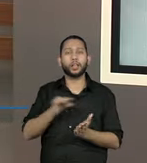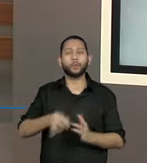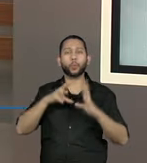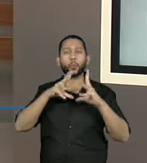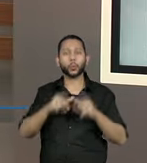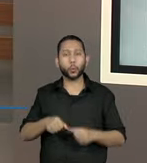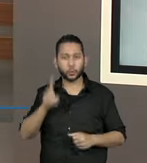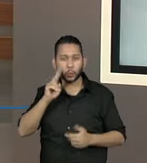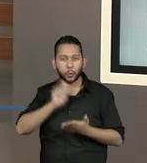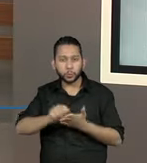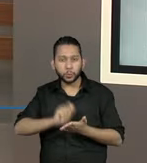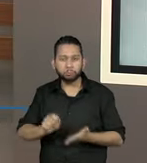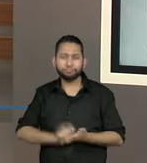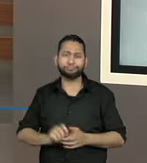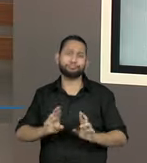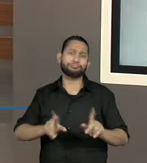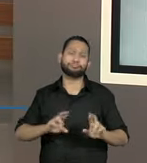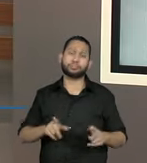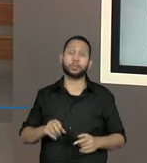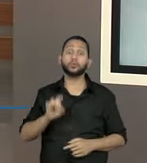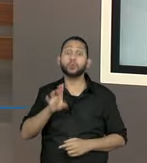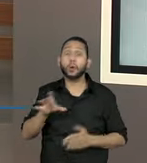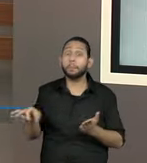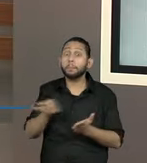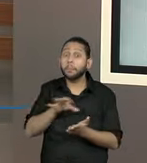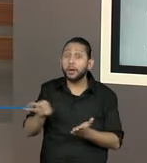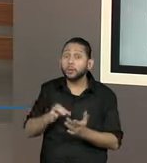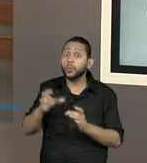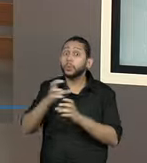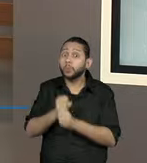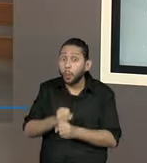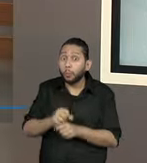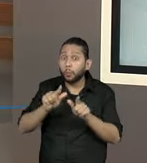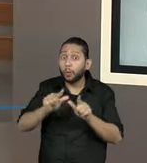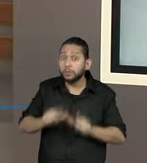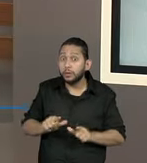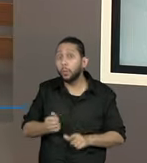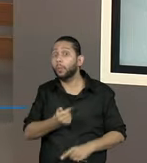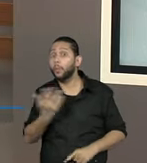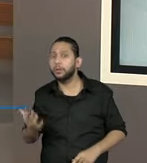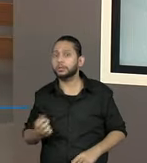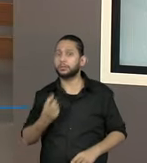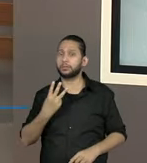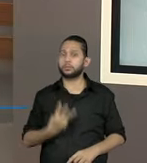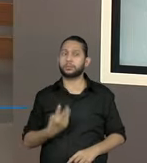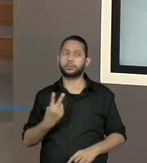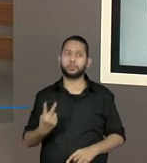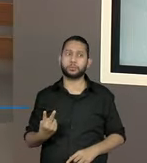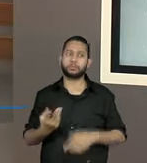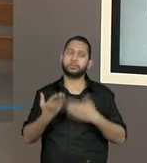história é contada. Ela é contada só em 32 páginas. Aí sim, você tem que fazer